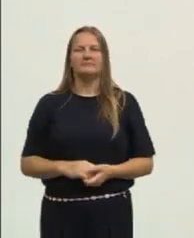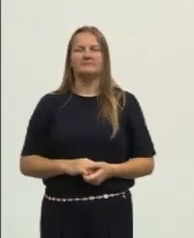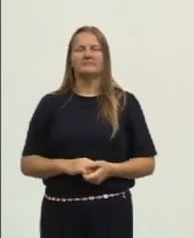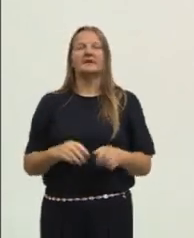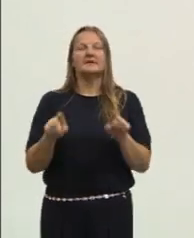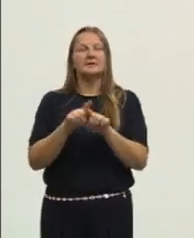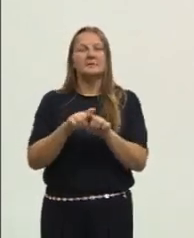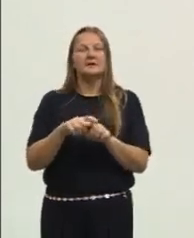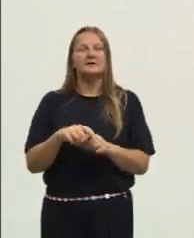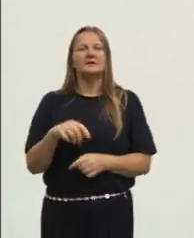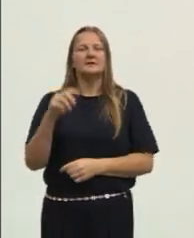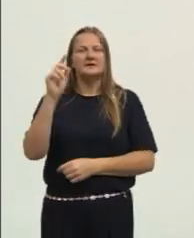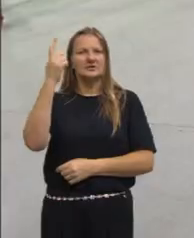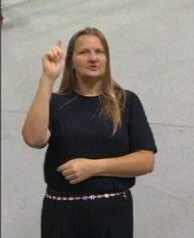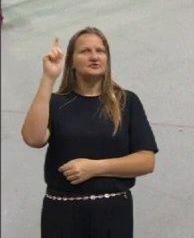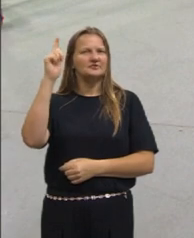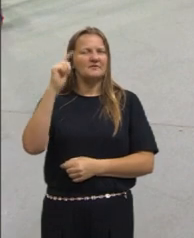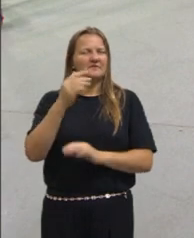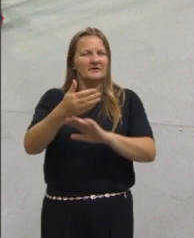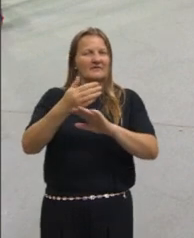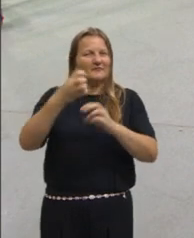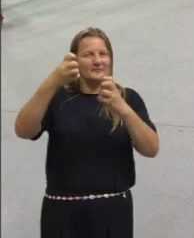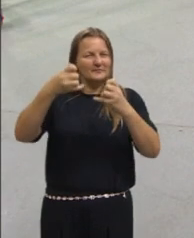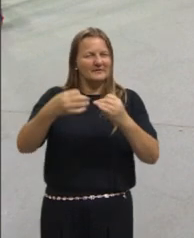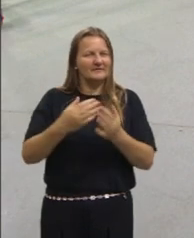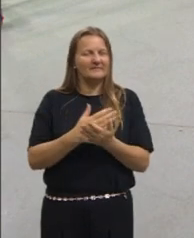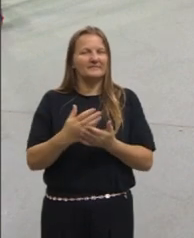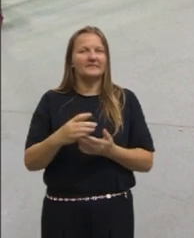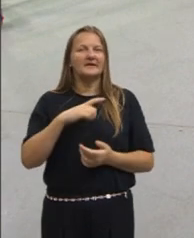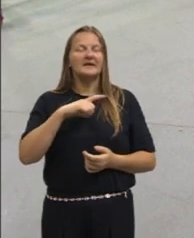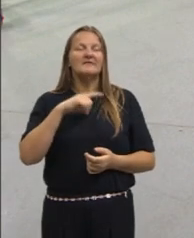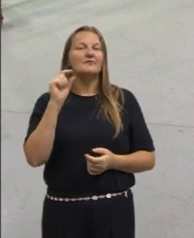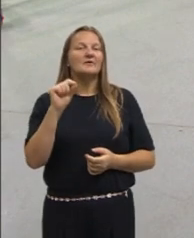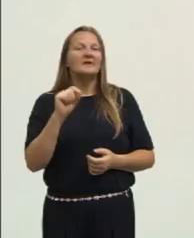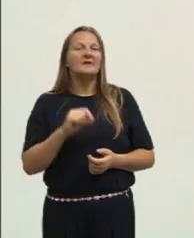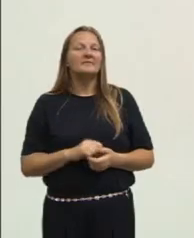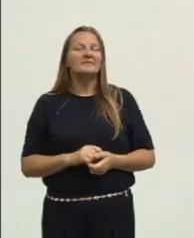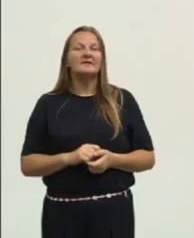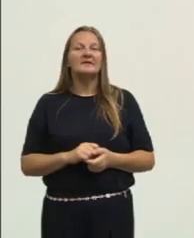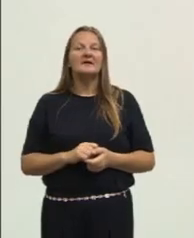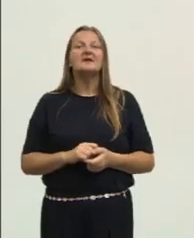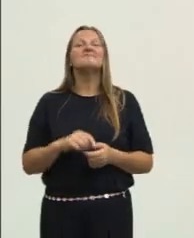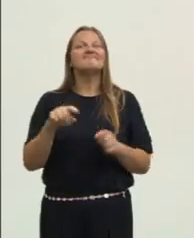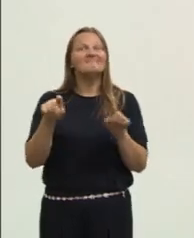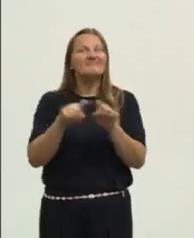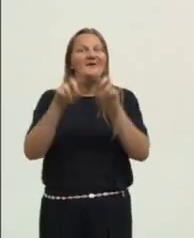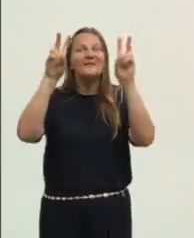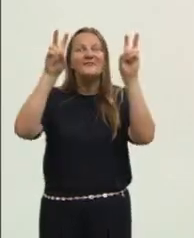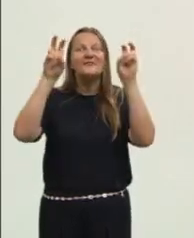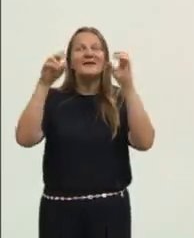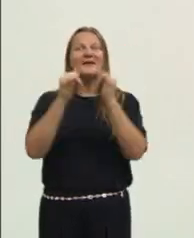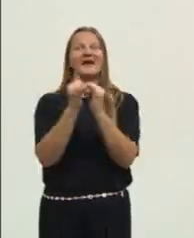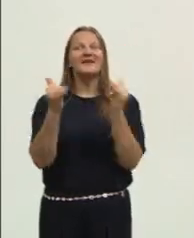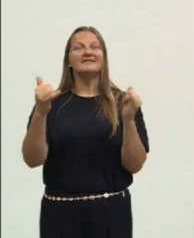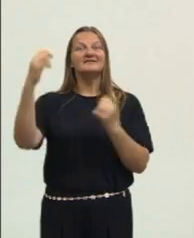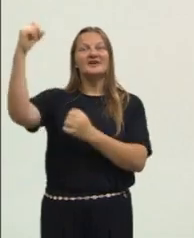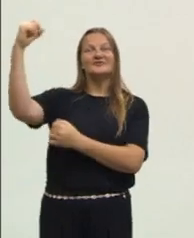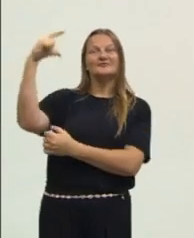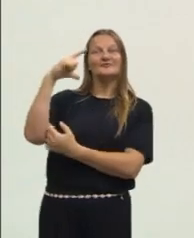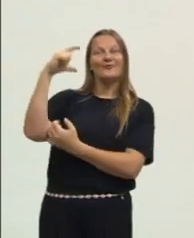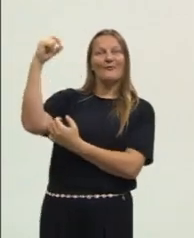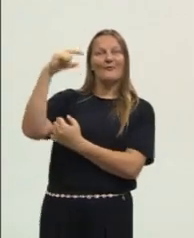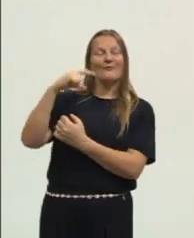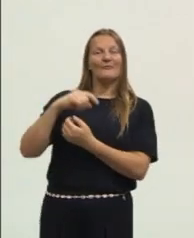geografia até já vou aumentar aqui um pouquinho é caiu sobre questão energética questão da energia solar por exemplo e caiu